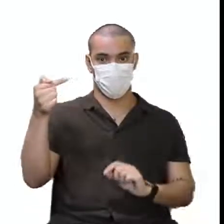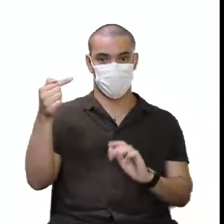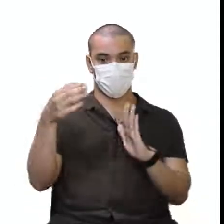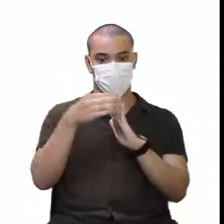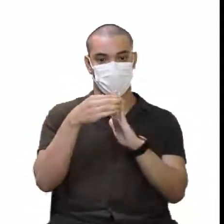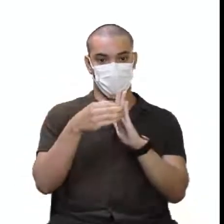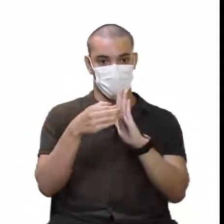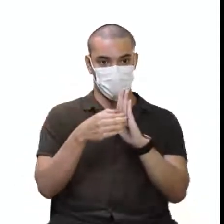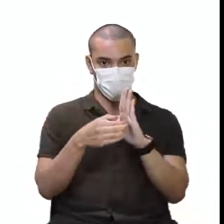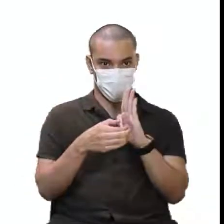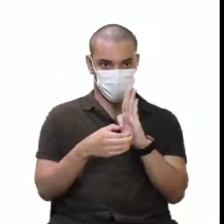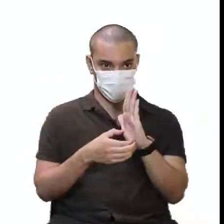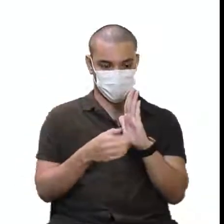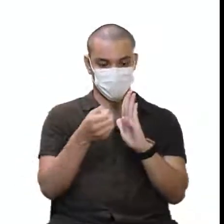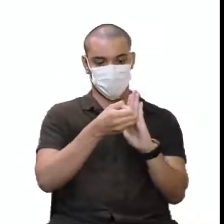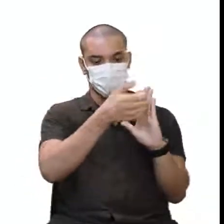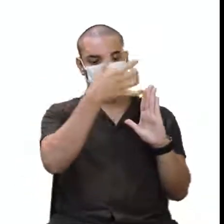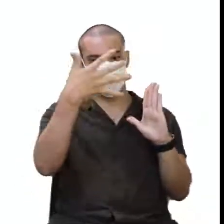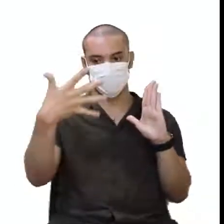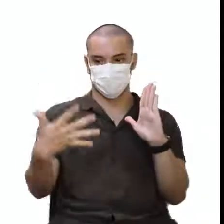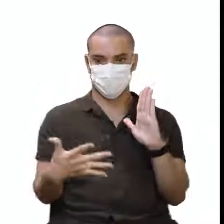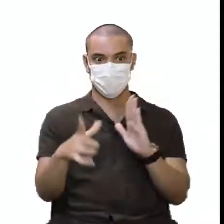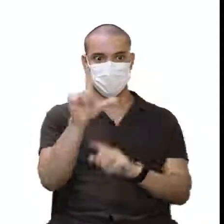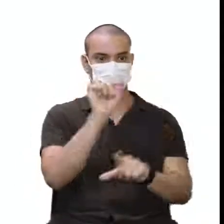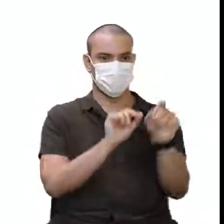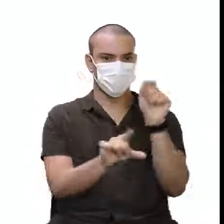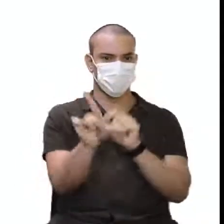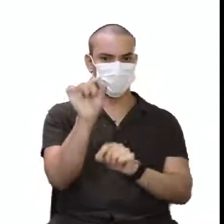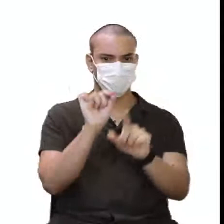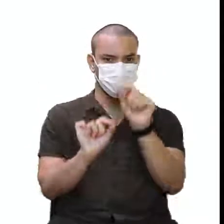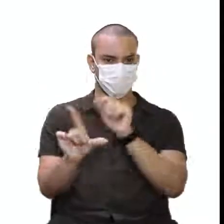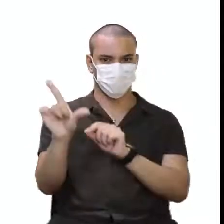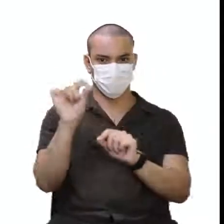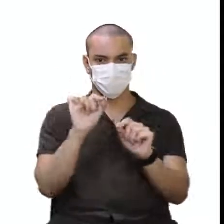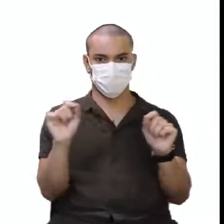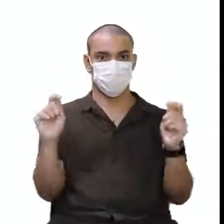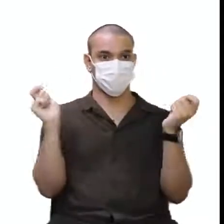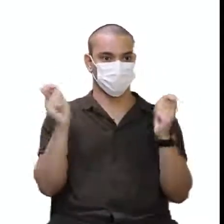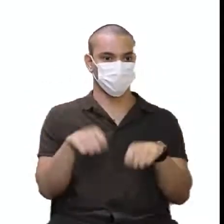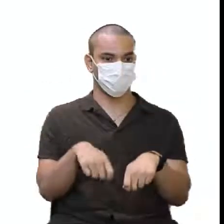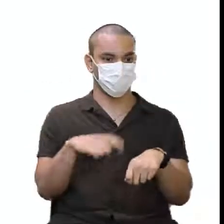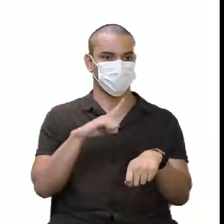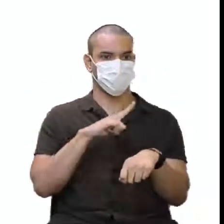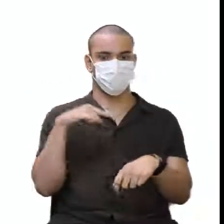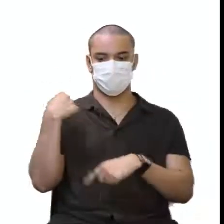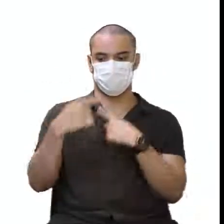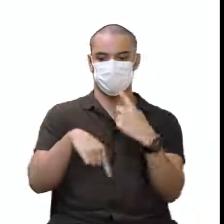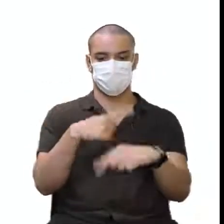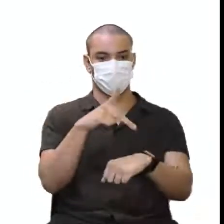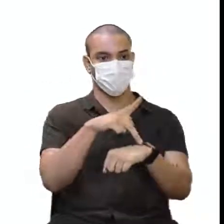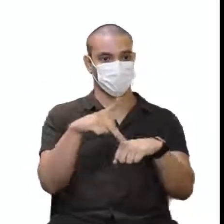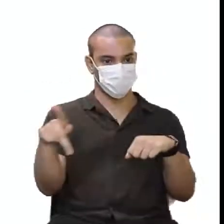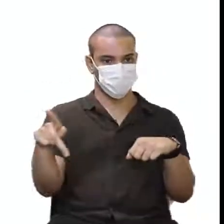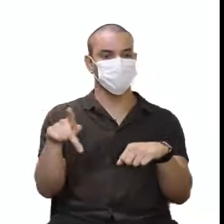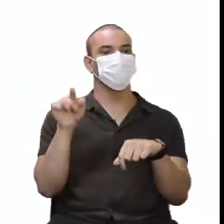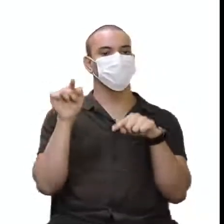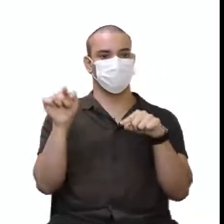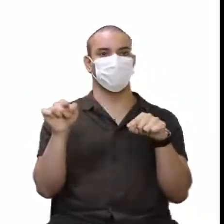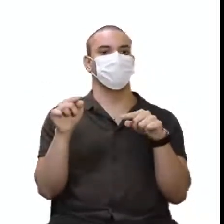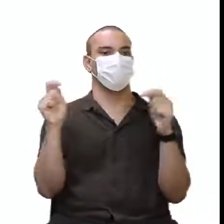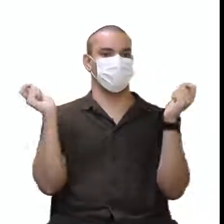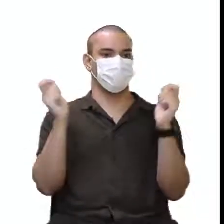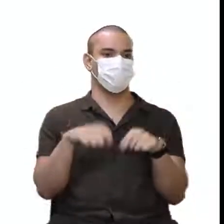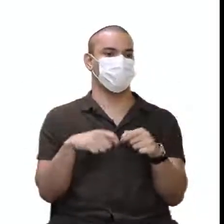categorias, 7 características, ele selecionou para obter geração pura, aí sim ele